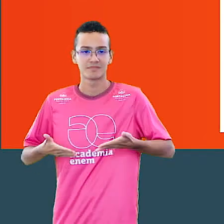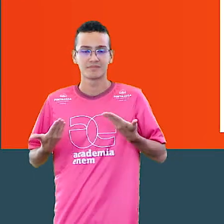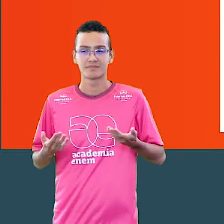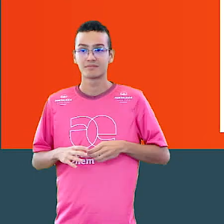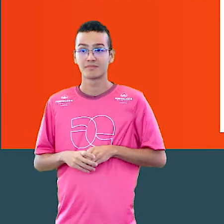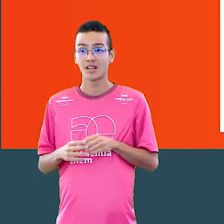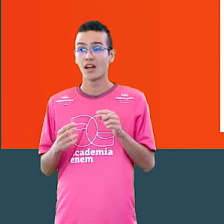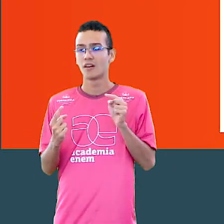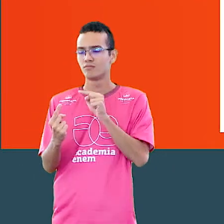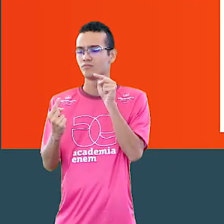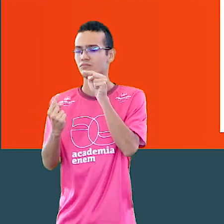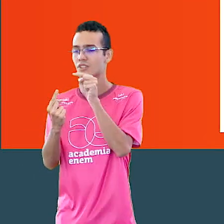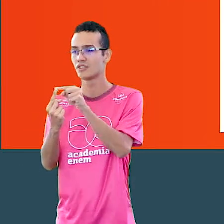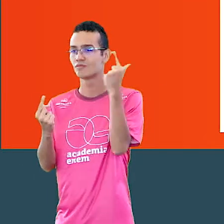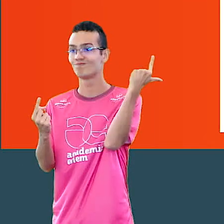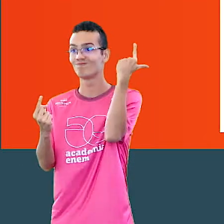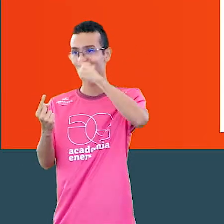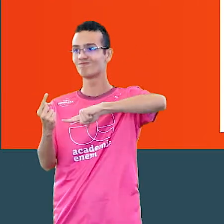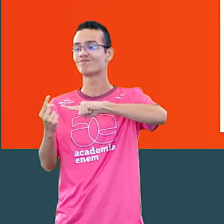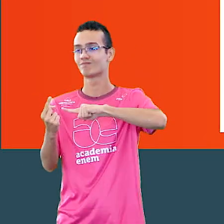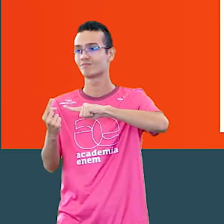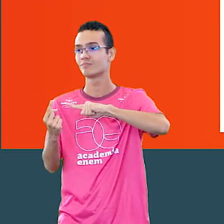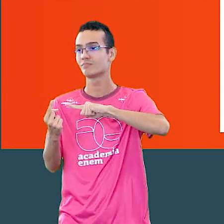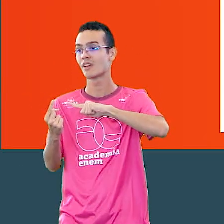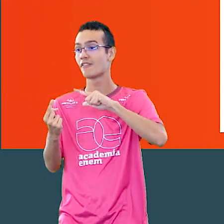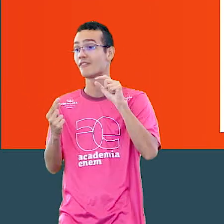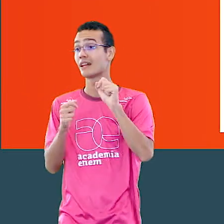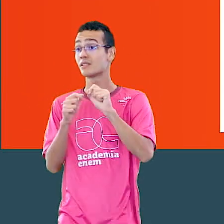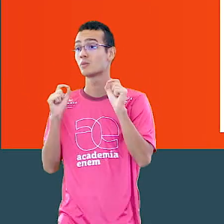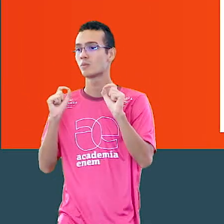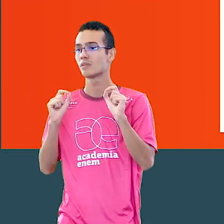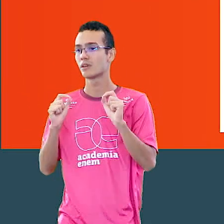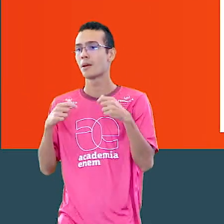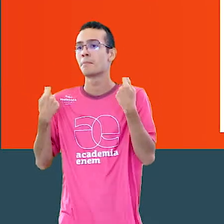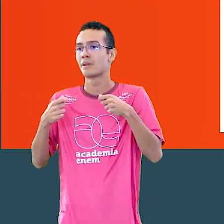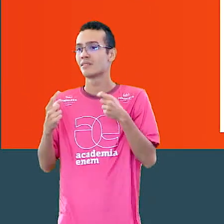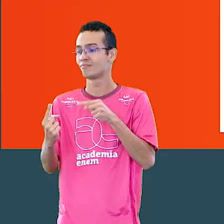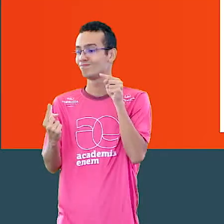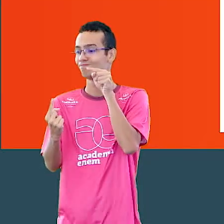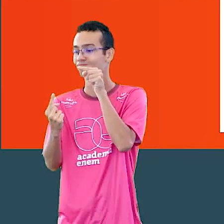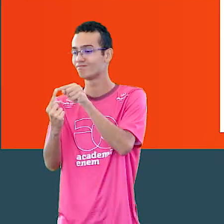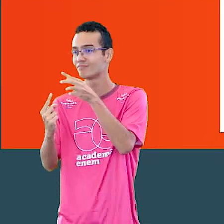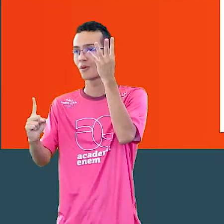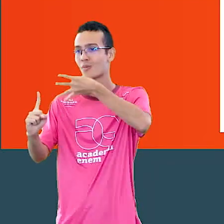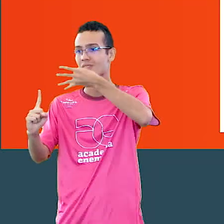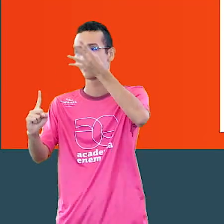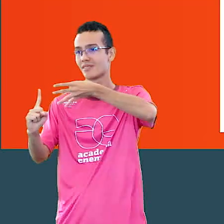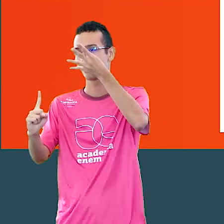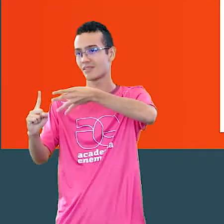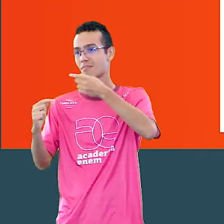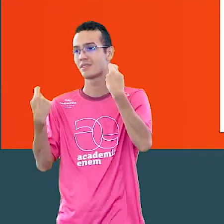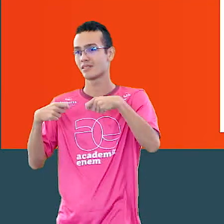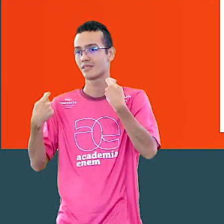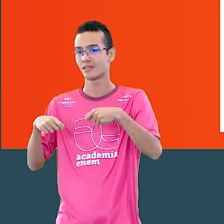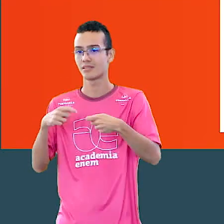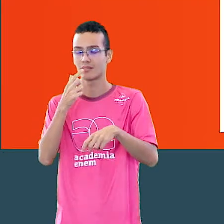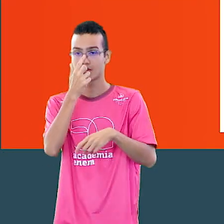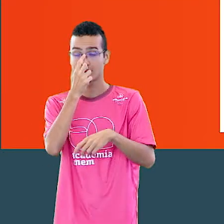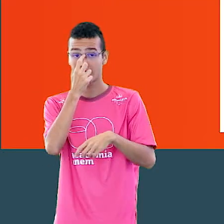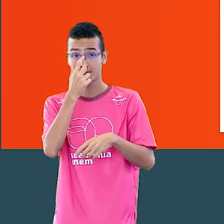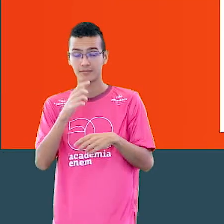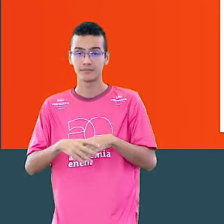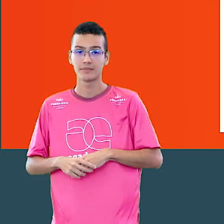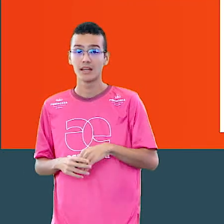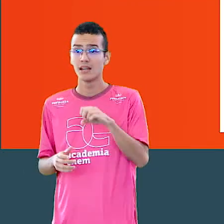atingir o seu objetivo, primeiro de tudo, você tem que saber qual é o seu objetivo. Como é que eu vou alcançar um objetivo se eu